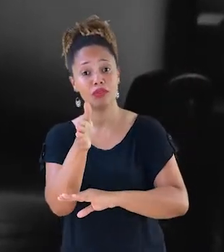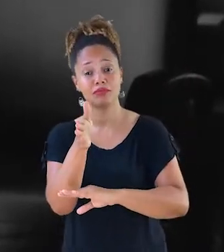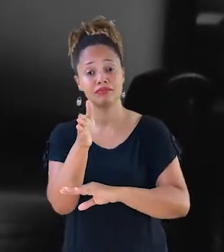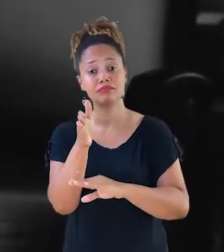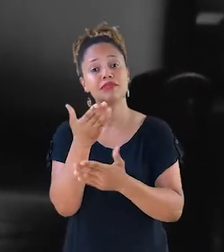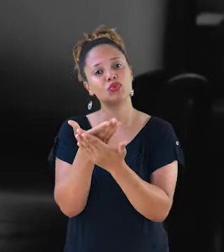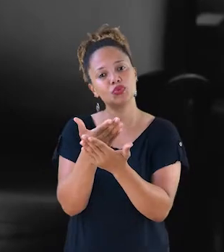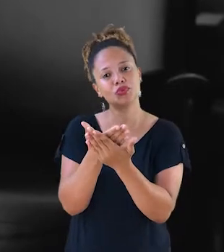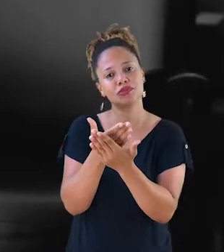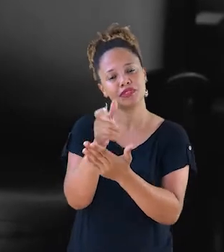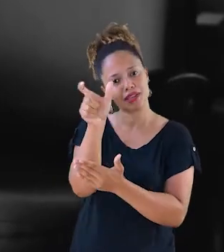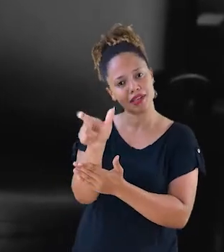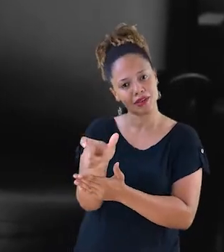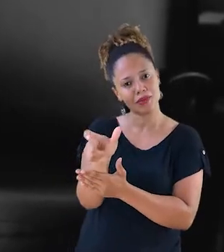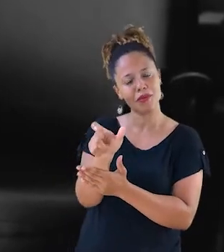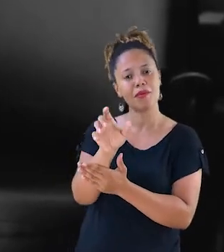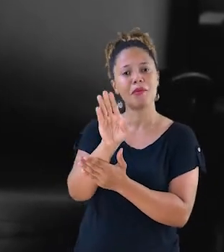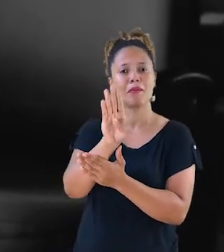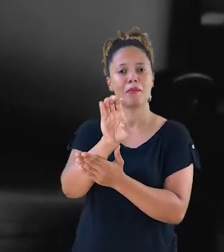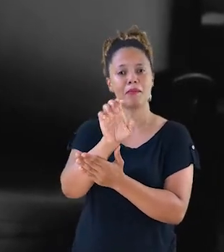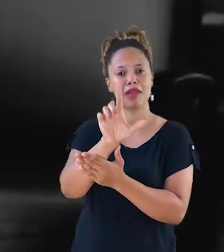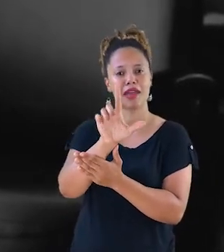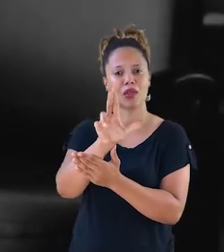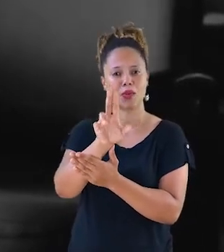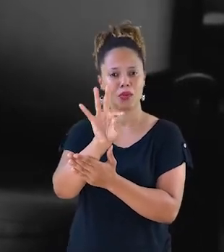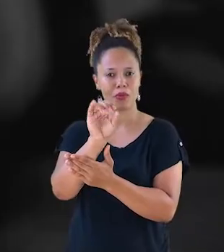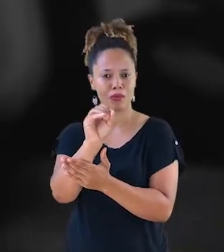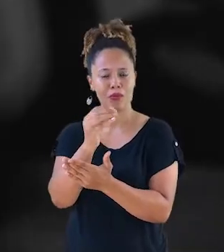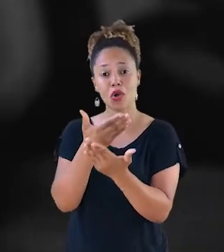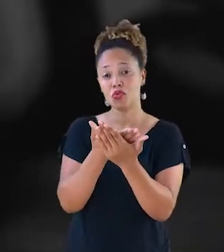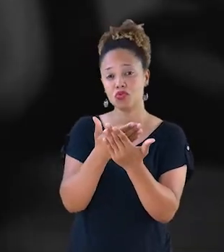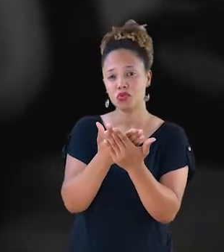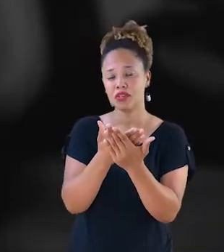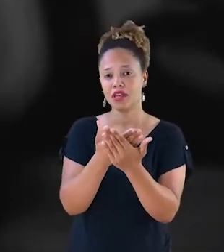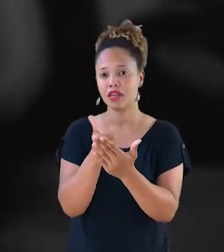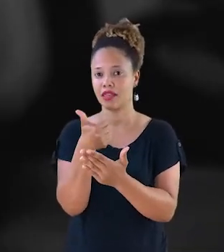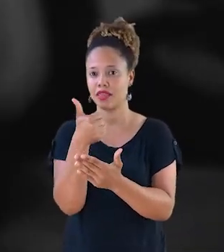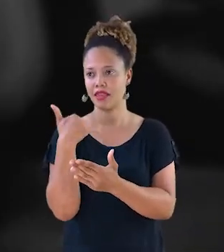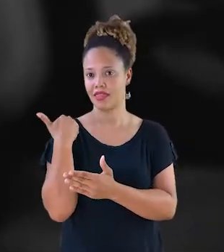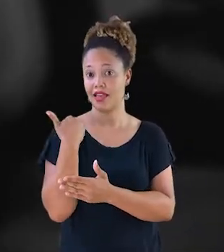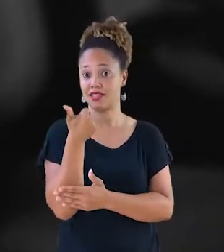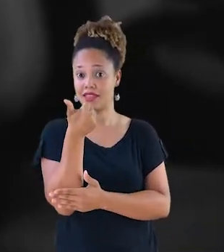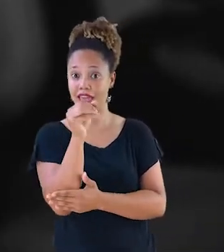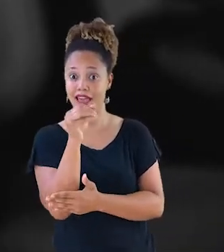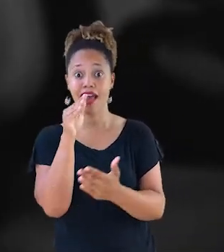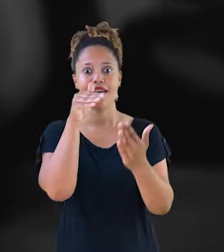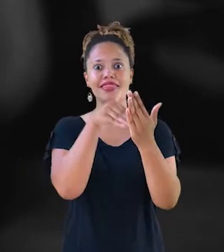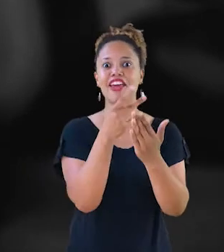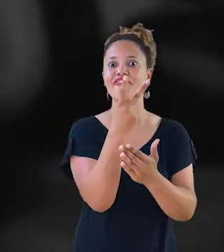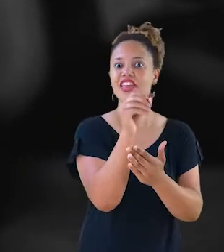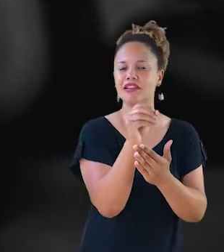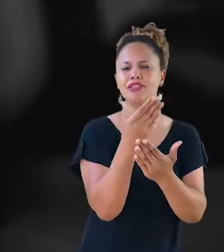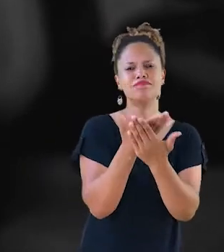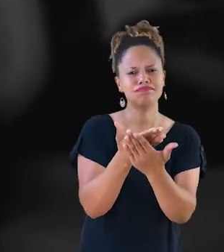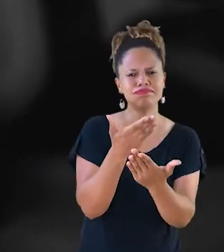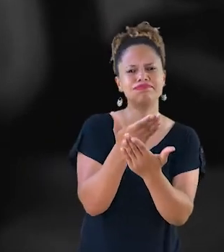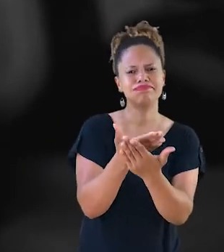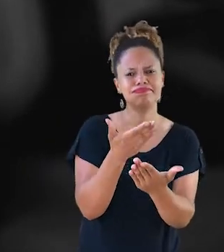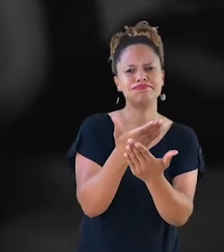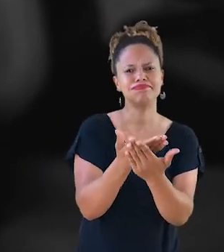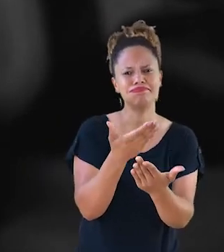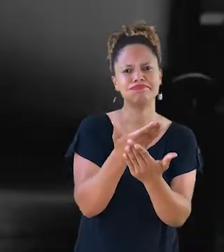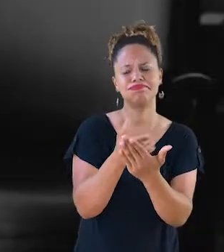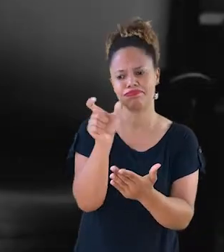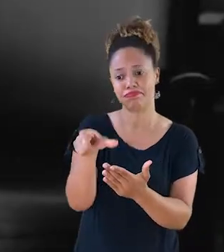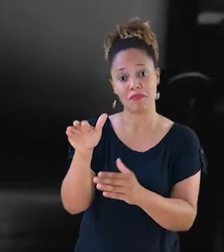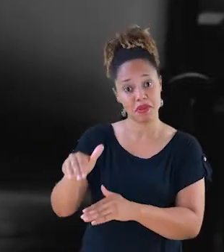Valdir Beluco, com quem eu estudei dos meus 10 aos meus quase 20 anos, fiquei aí, né, estudando com ele até ficar